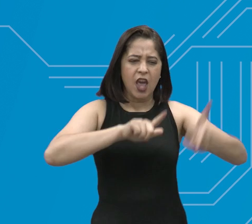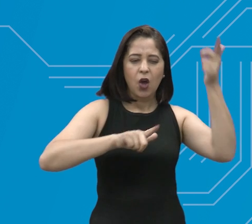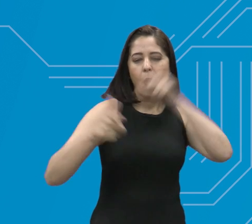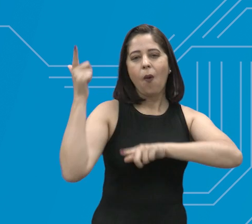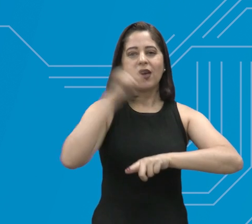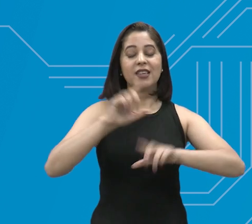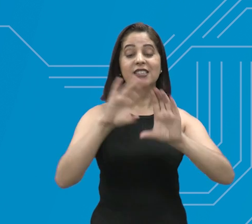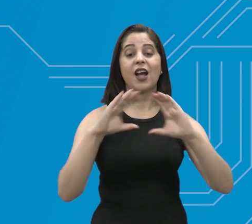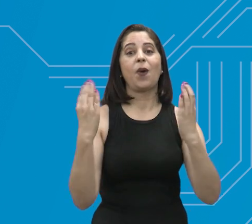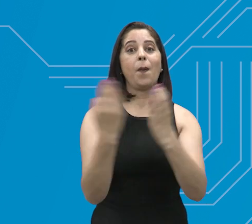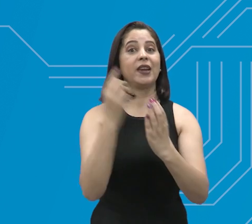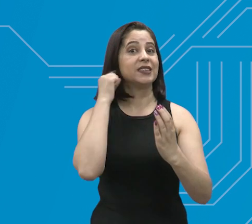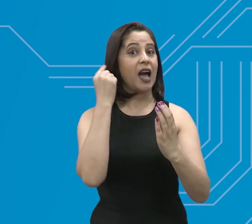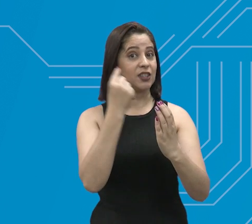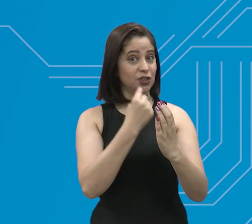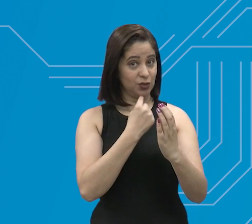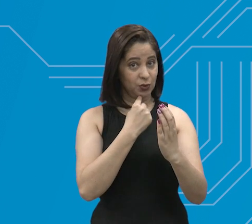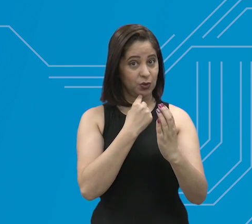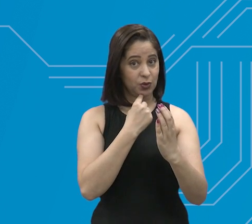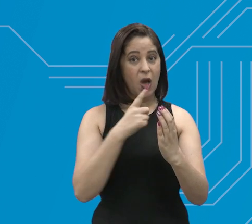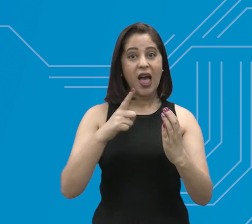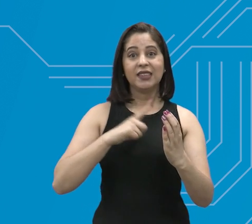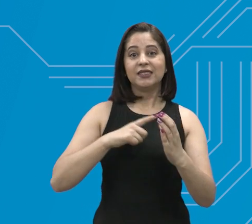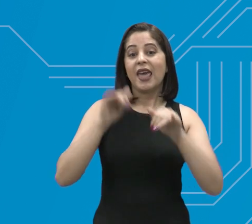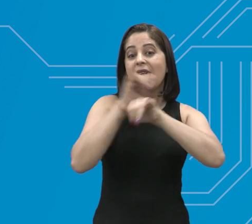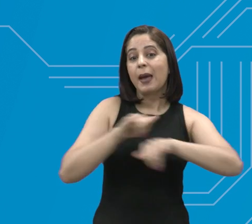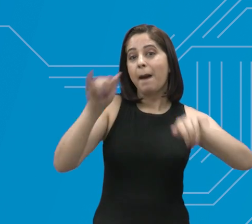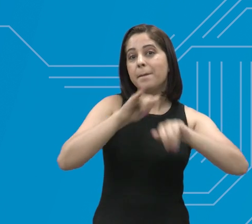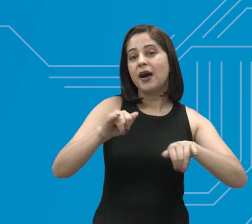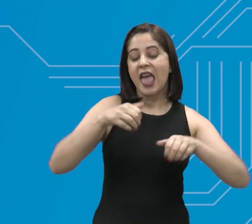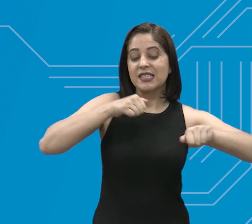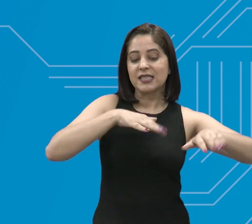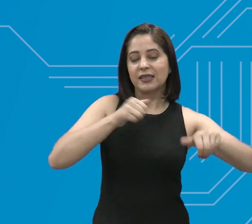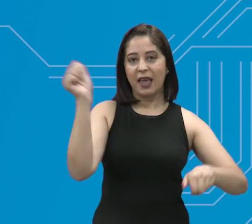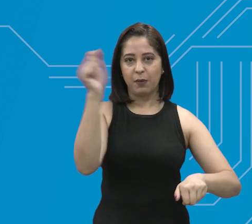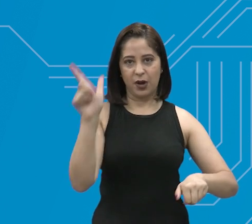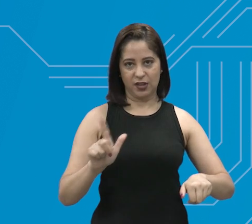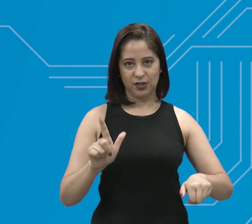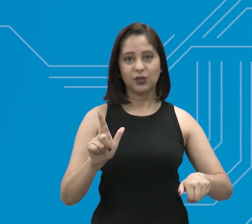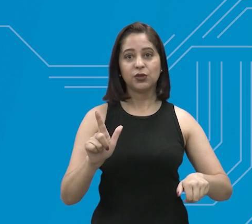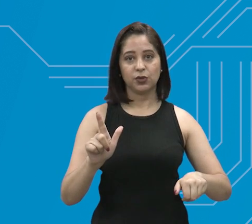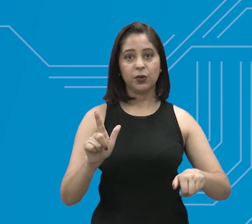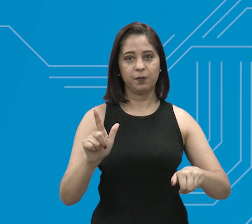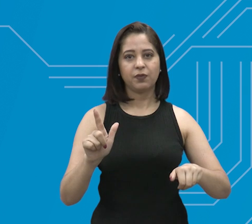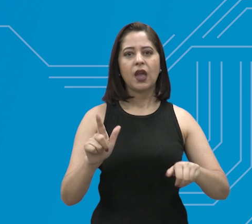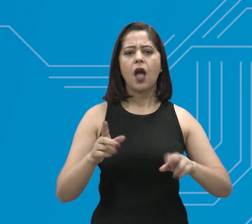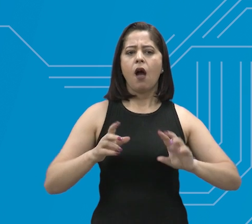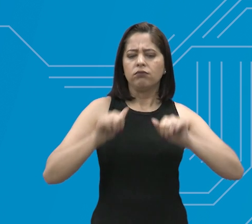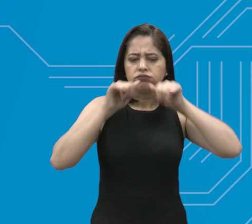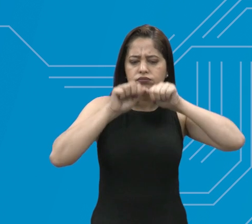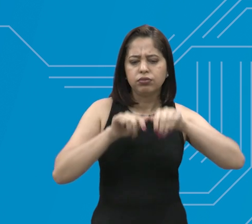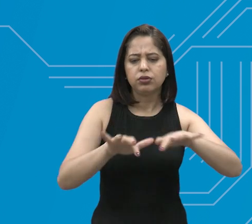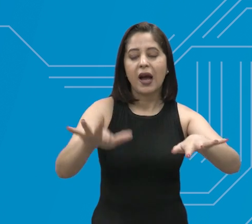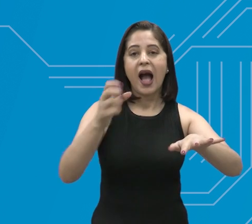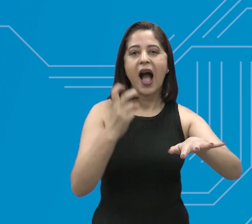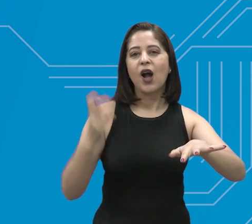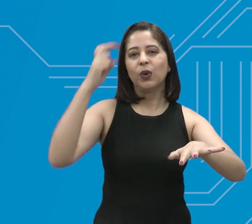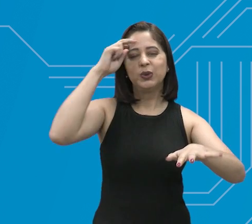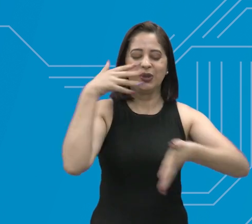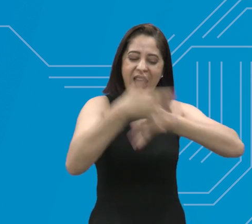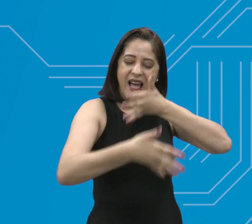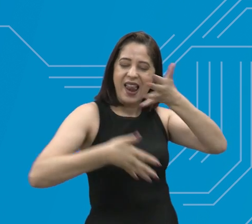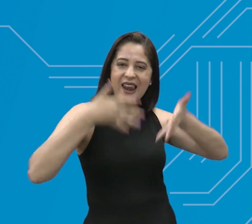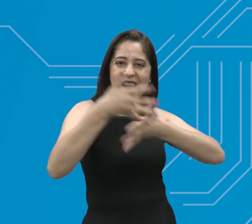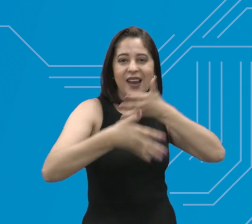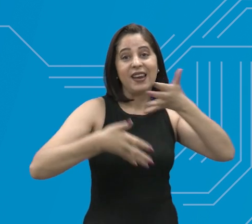e conquistas da comunidade surda são lembradas durante a campanha Setembro Azul. O movimento busca manter viva e